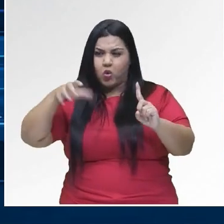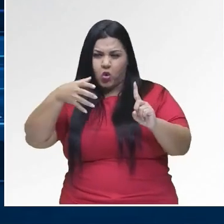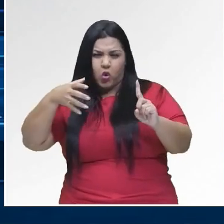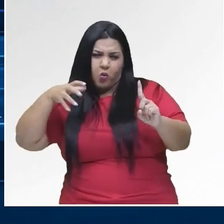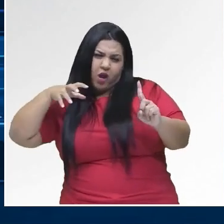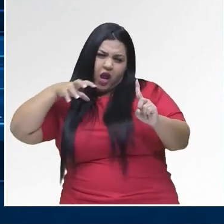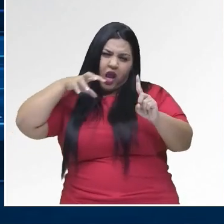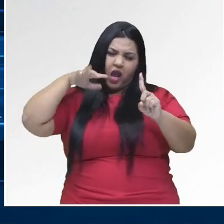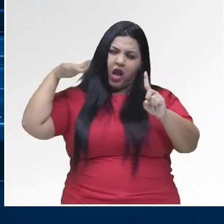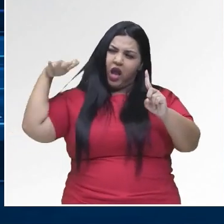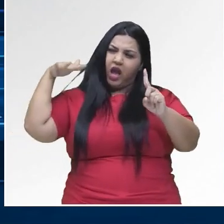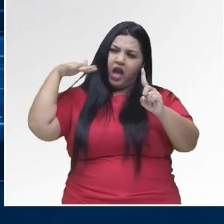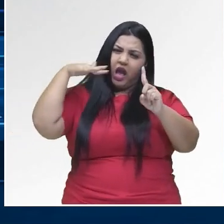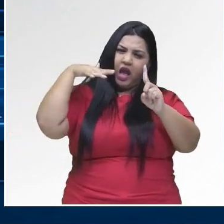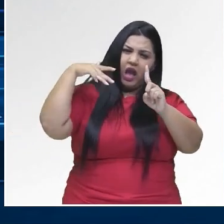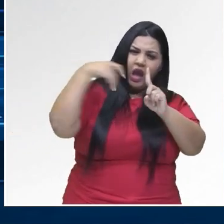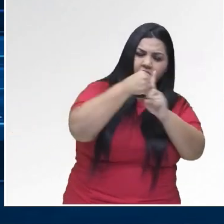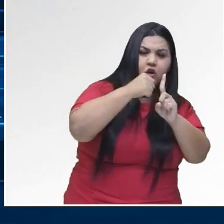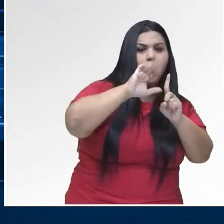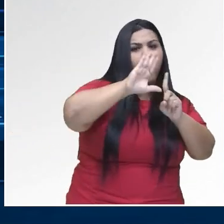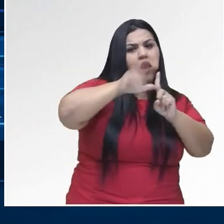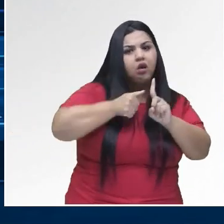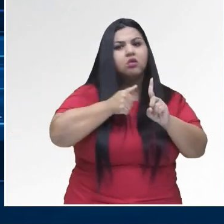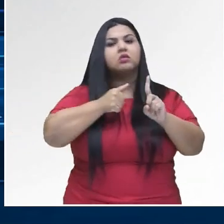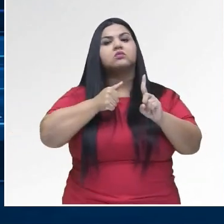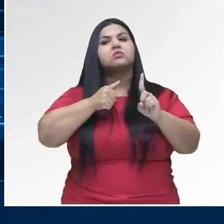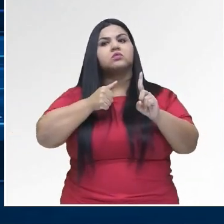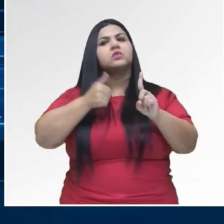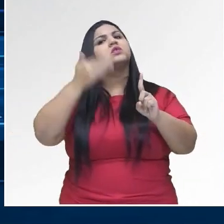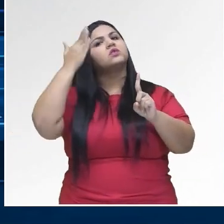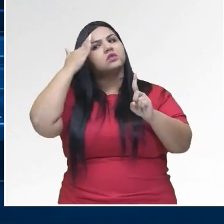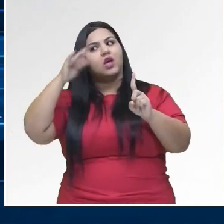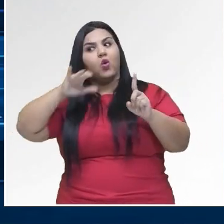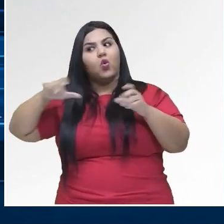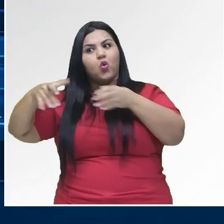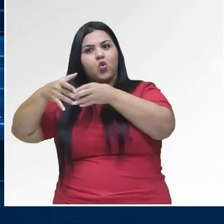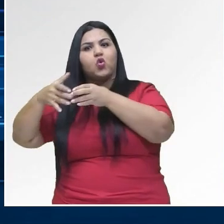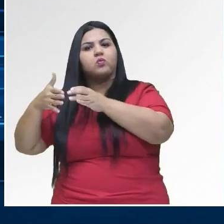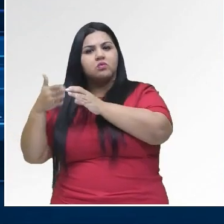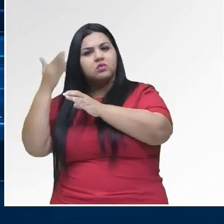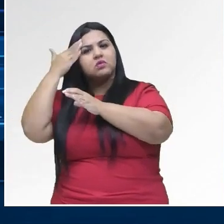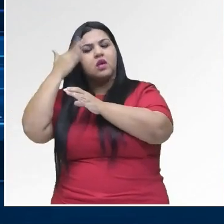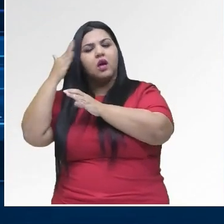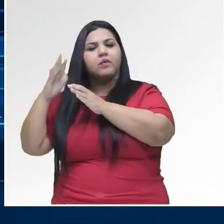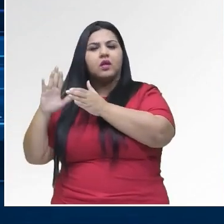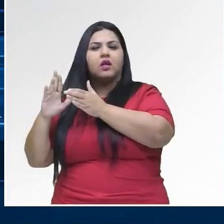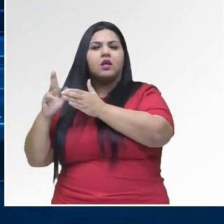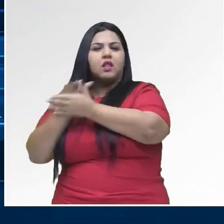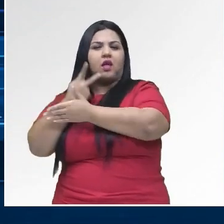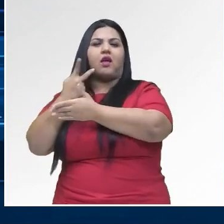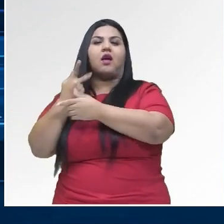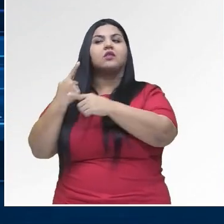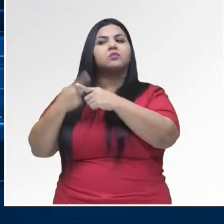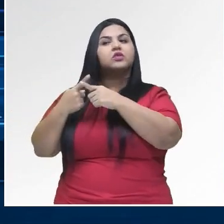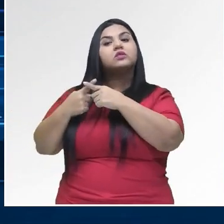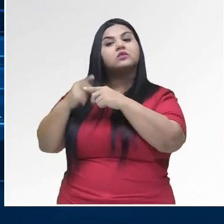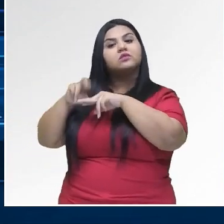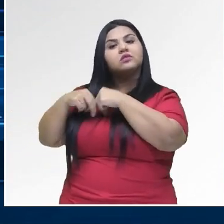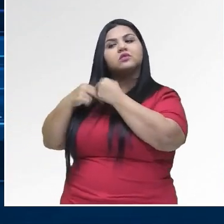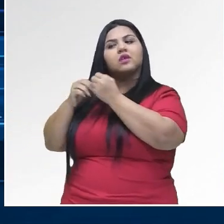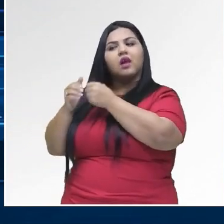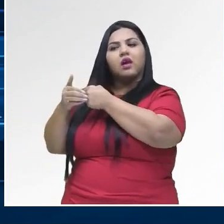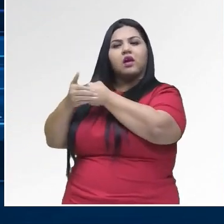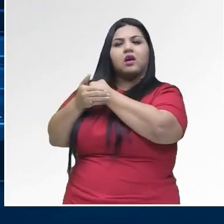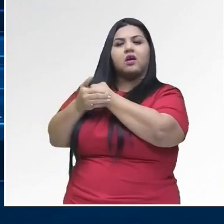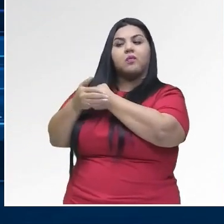assalto, eles sabem que está errado, né? Tanto é que eles fazem na surdina, escondidos, por causa